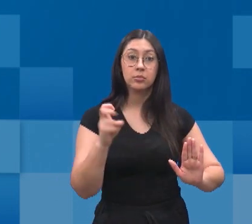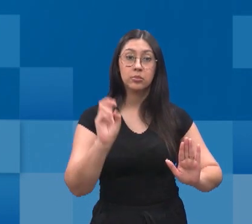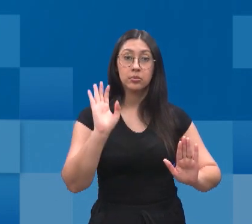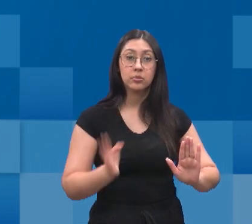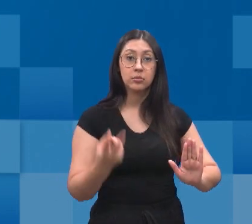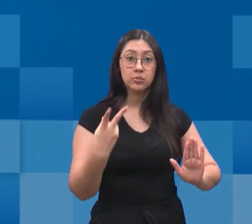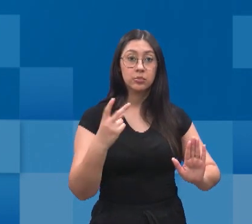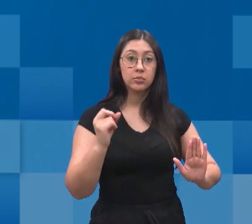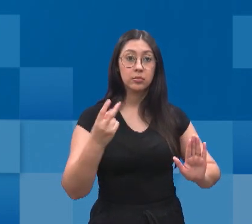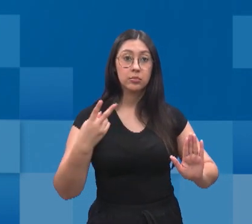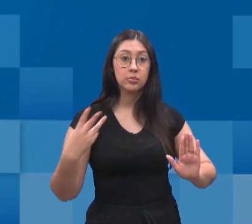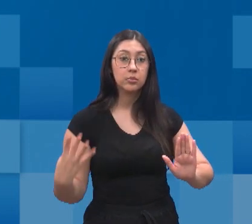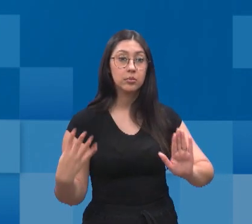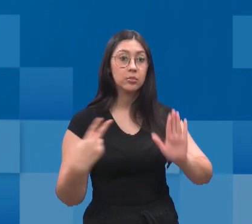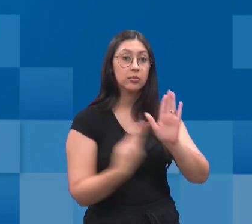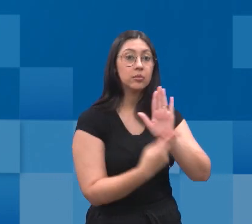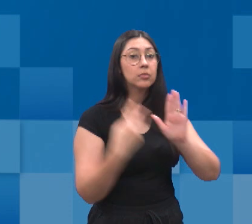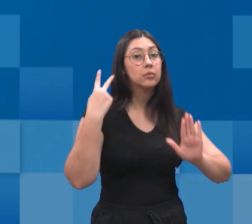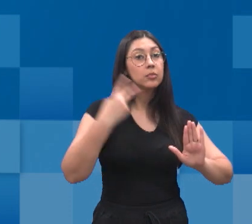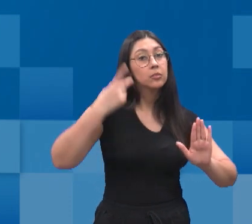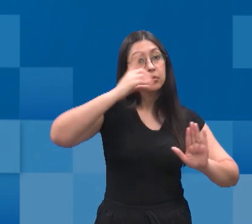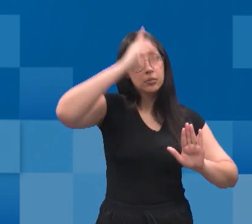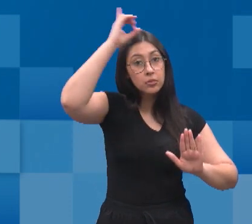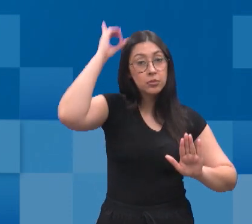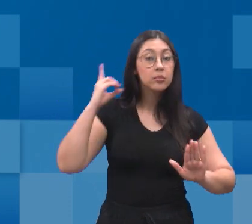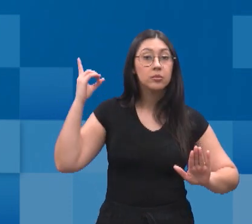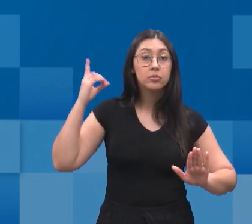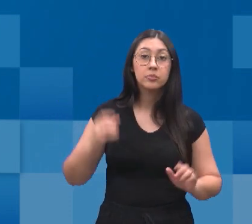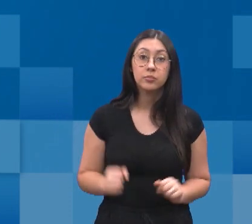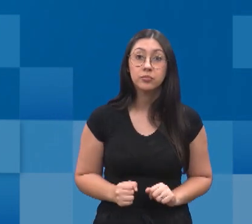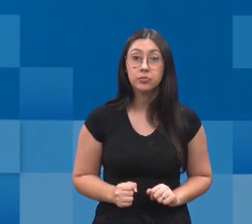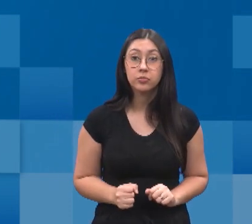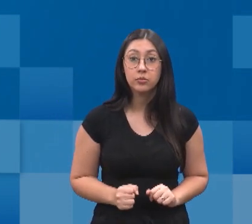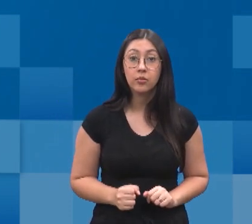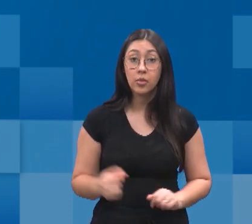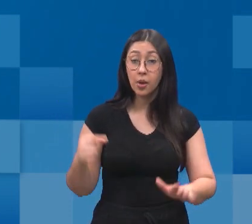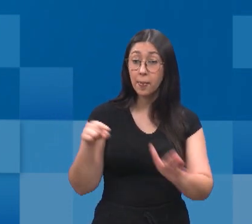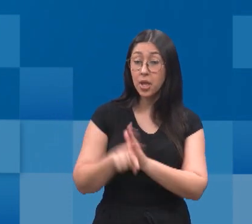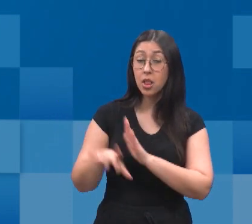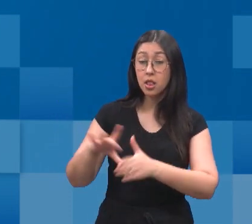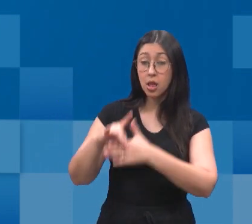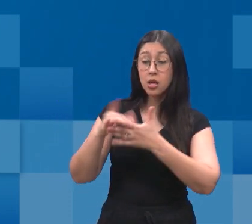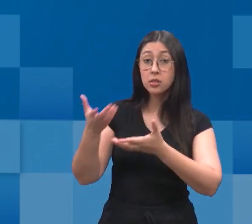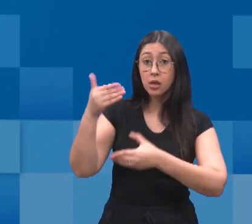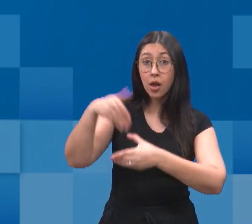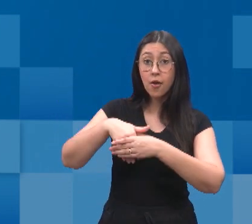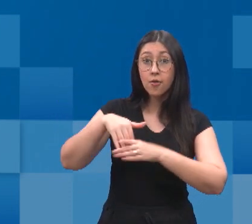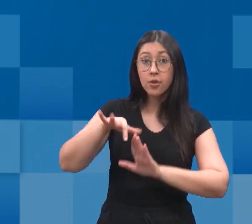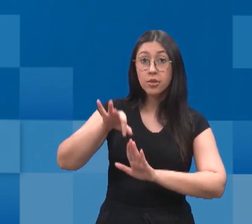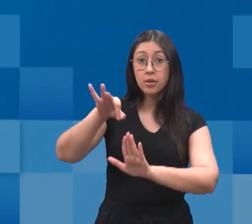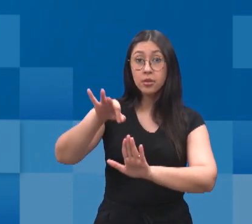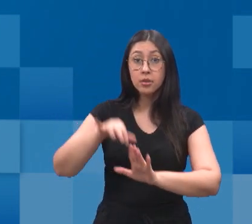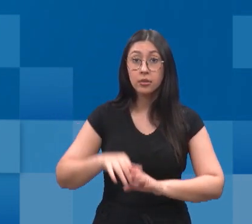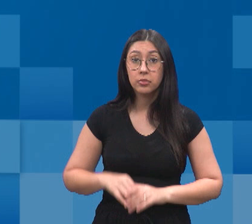325/2024, autoria da vereadora Dulce Rita. Consulta a liderança e desejo de caminhar ao voto.